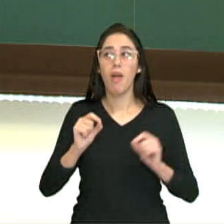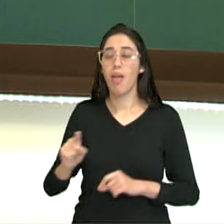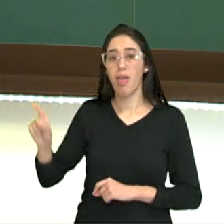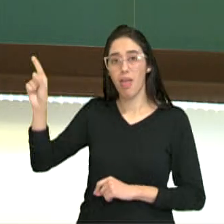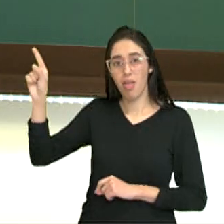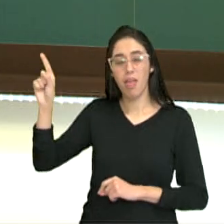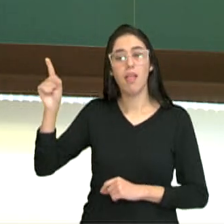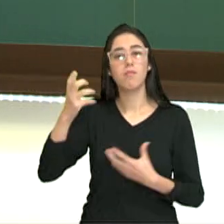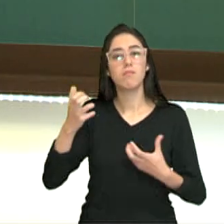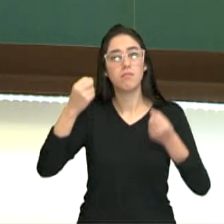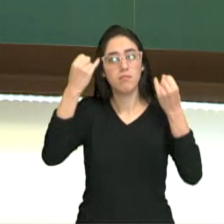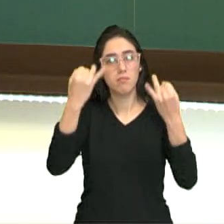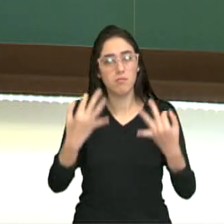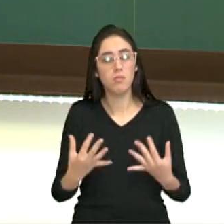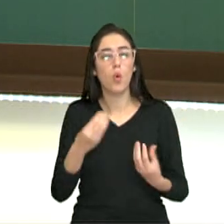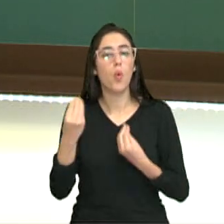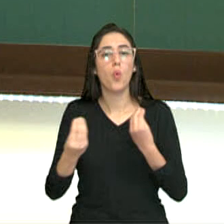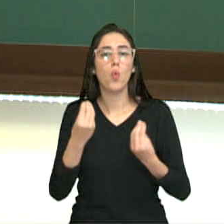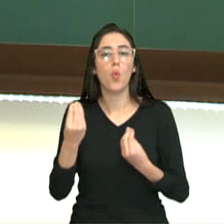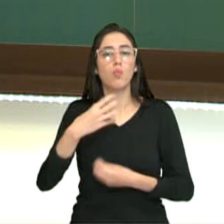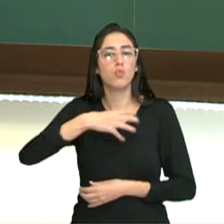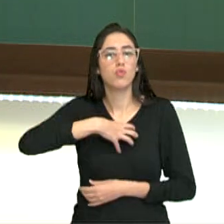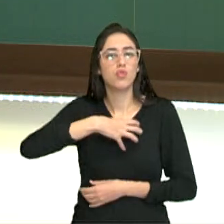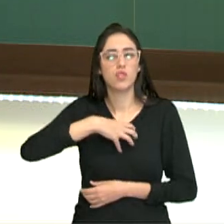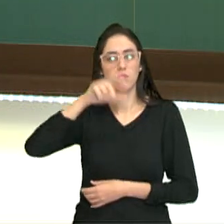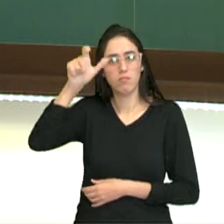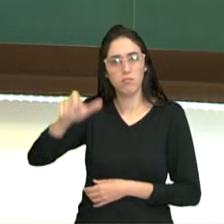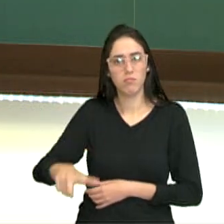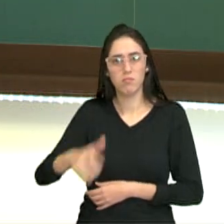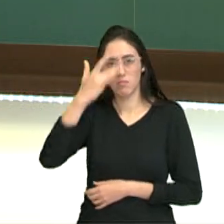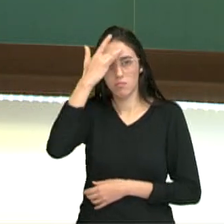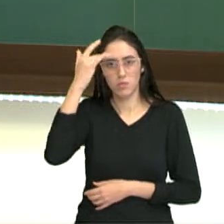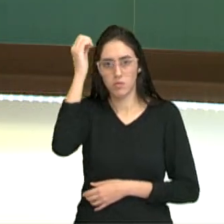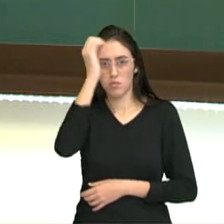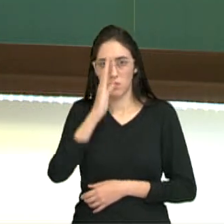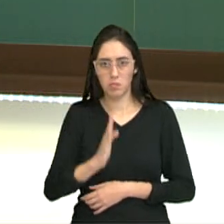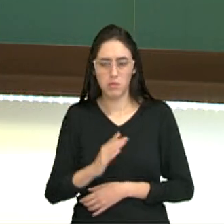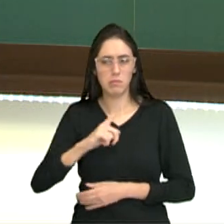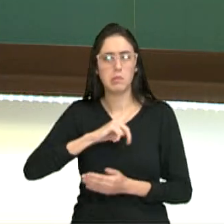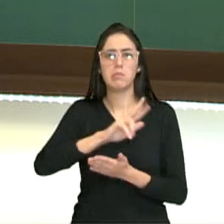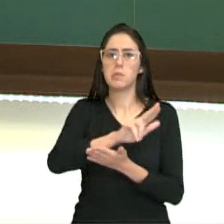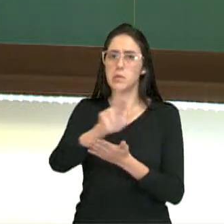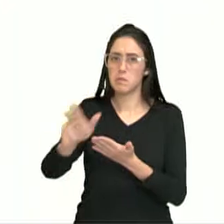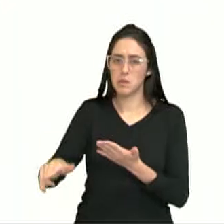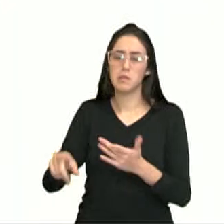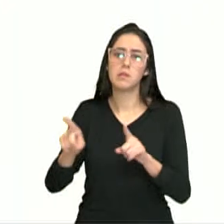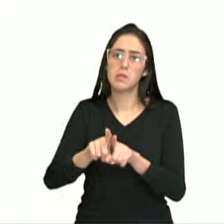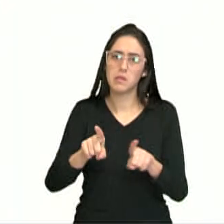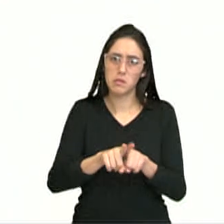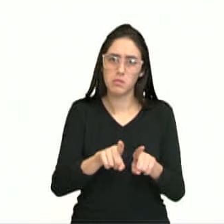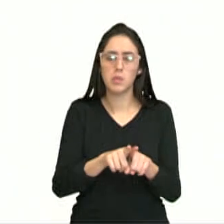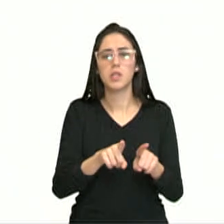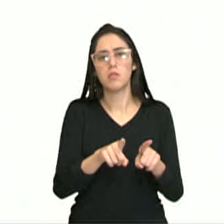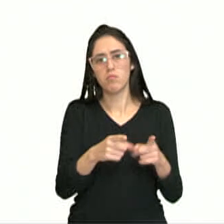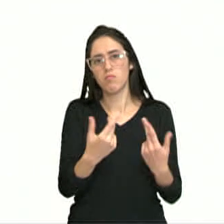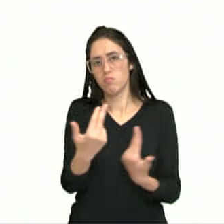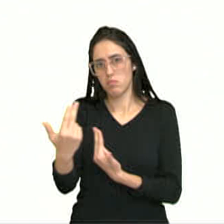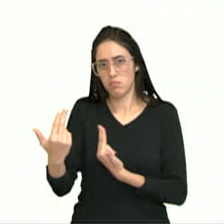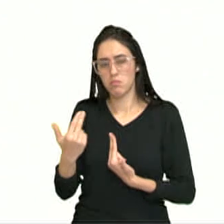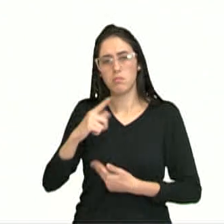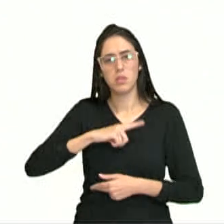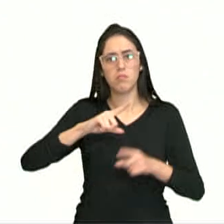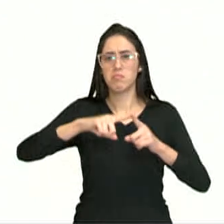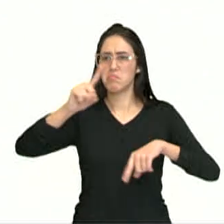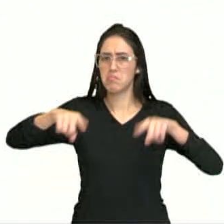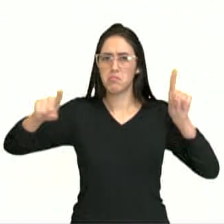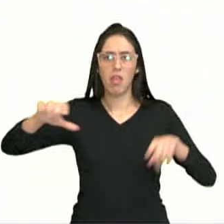a gênese da especificidade brasileira a um só tempo, diversa e semelhante. Então, etnicamente variada e